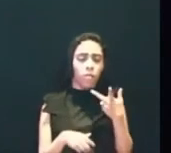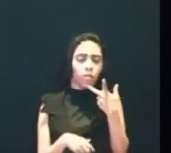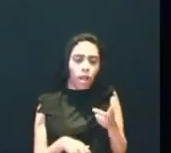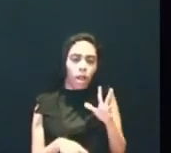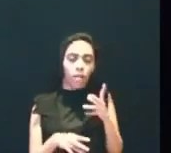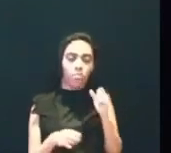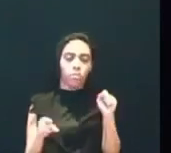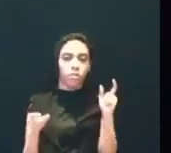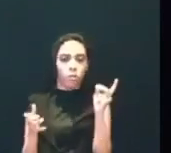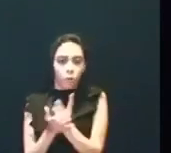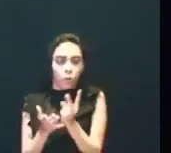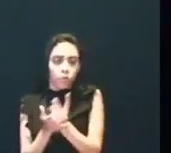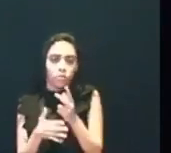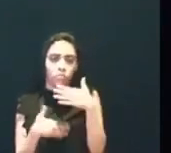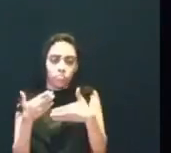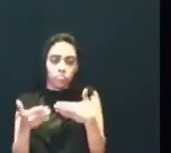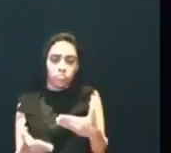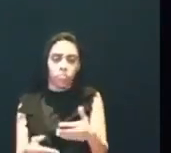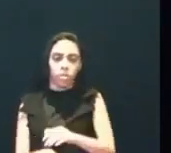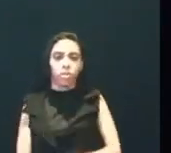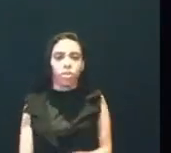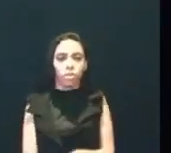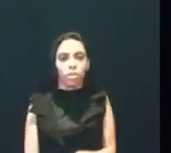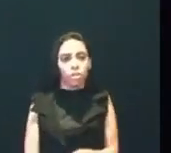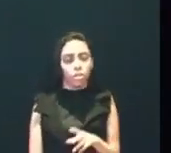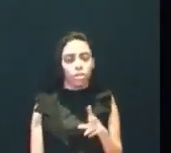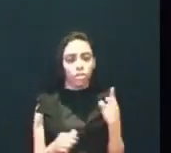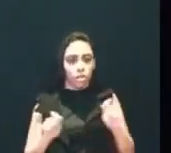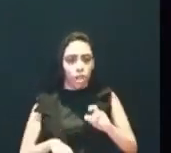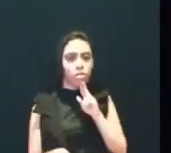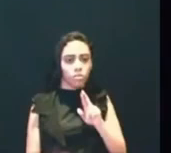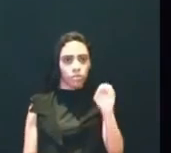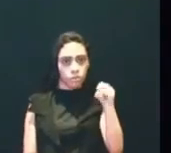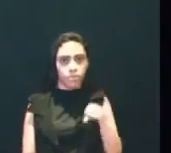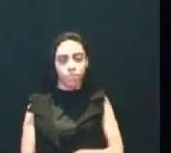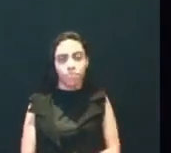uma remissão parcial, de uma doença estável, que é considerada uma resposta satisfatória, sim.